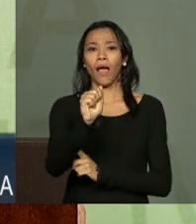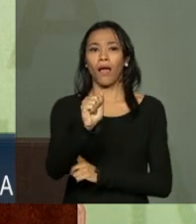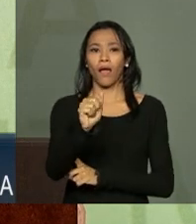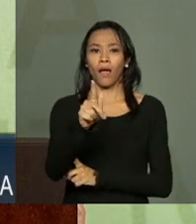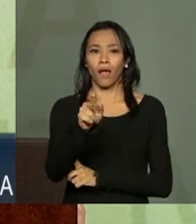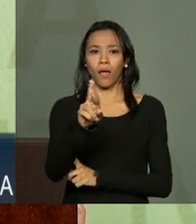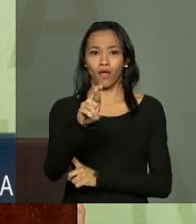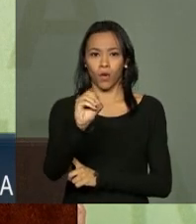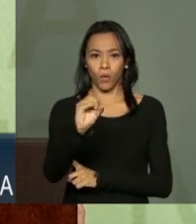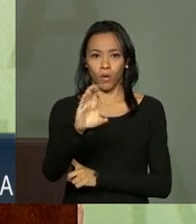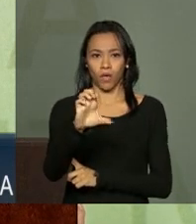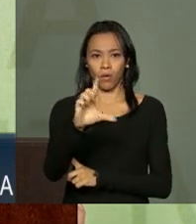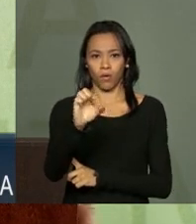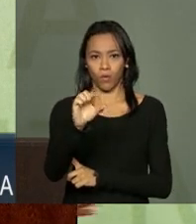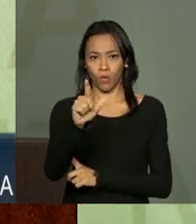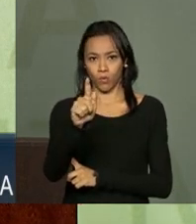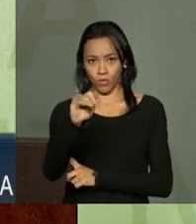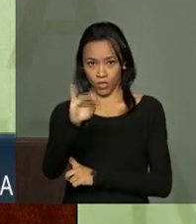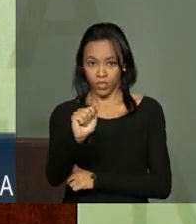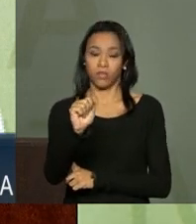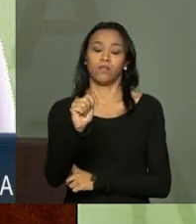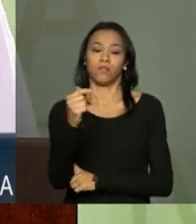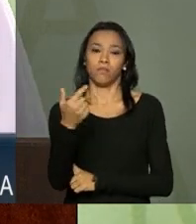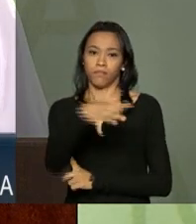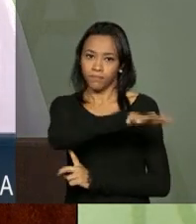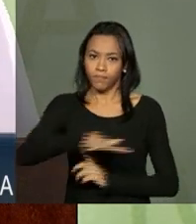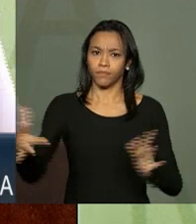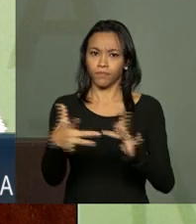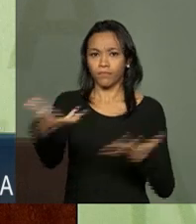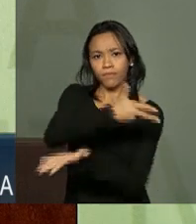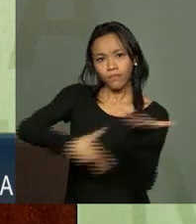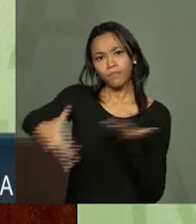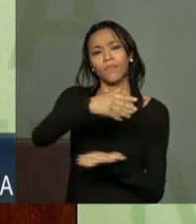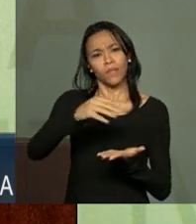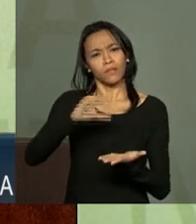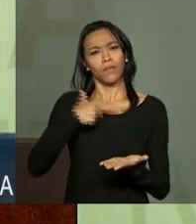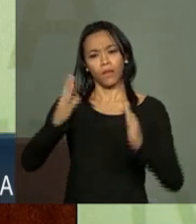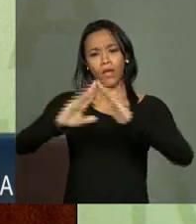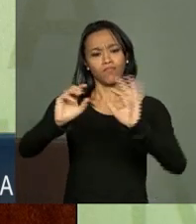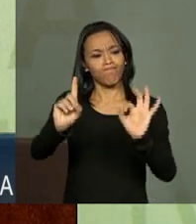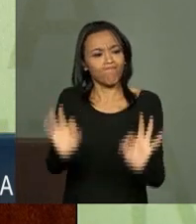e criação de valor e renda nessas propriedades. Exige moradia digna,